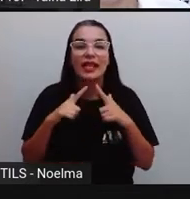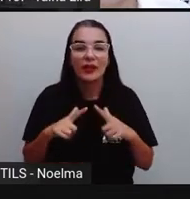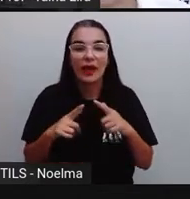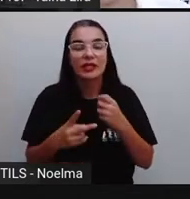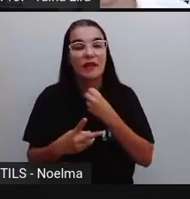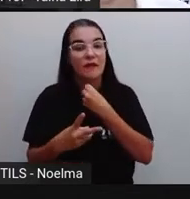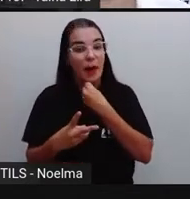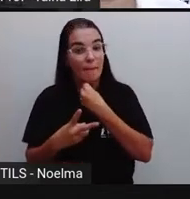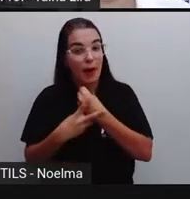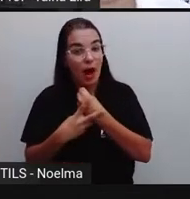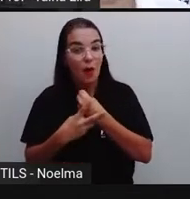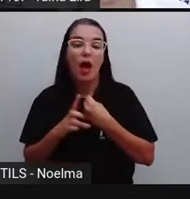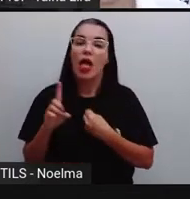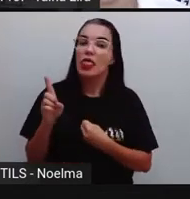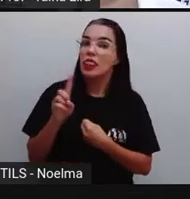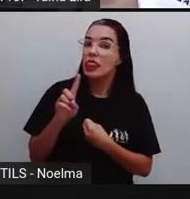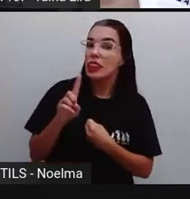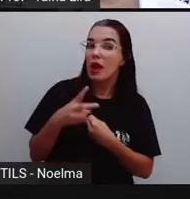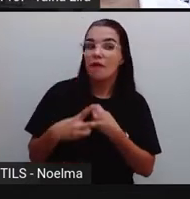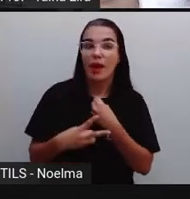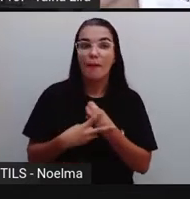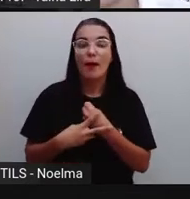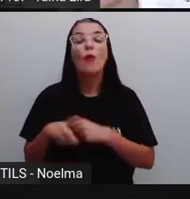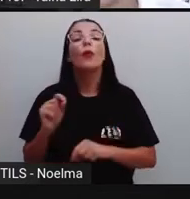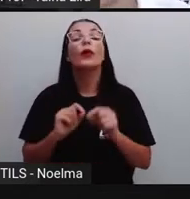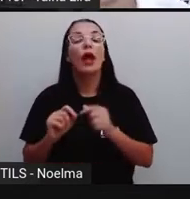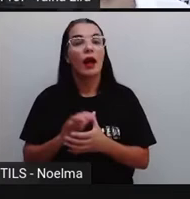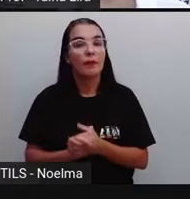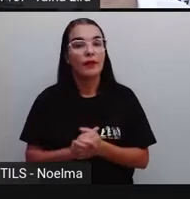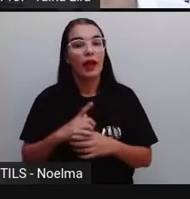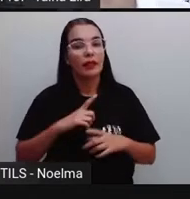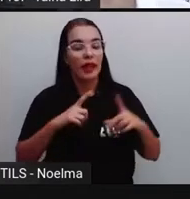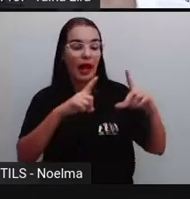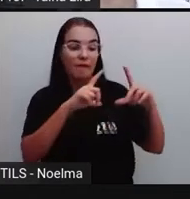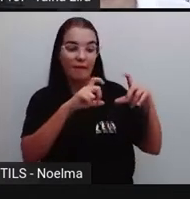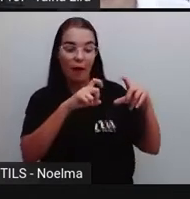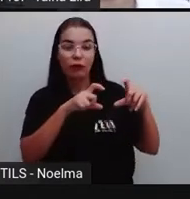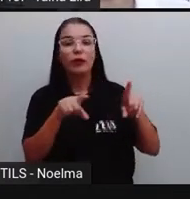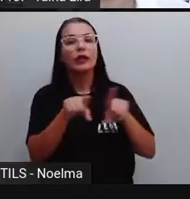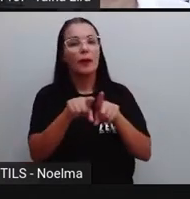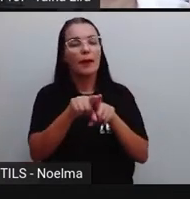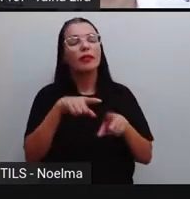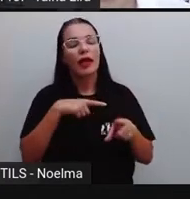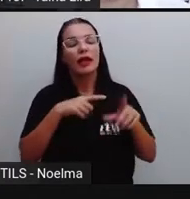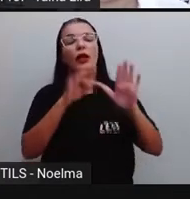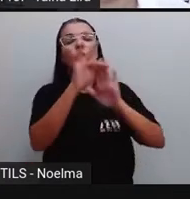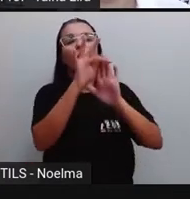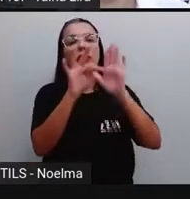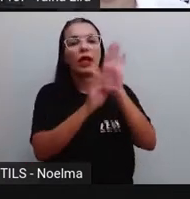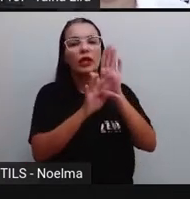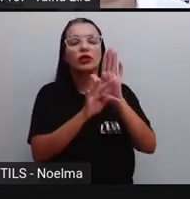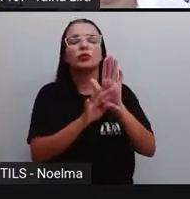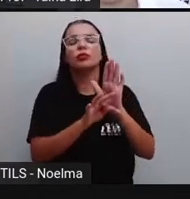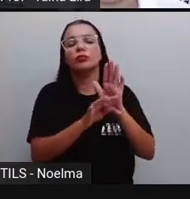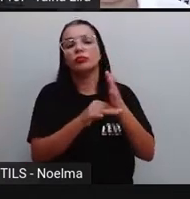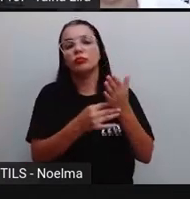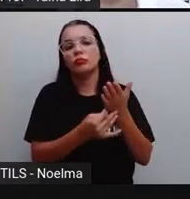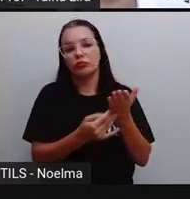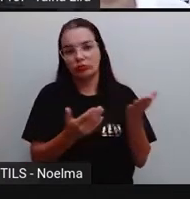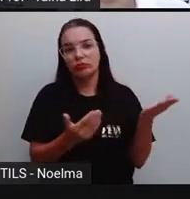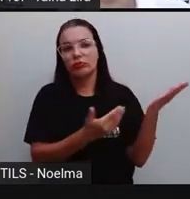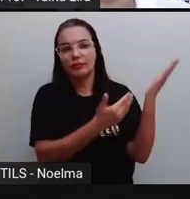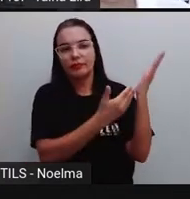não verbal. Tá? Ele tem aí a foto do sanduíche, tá? E ele tem uma mensagem: não basta ter